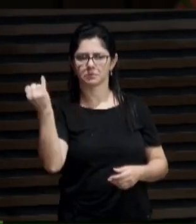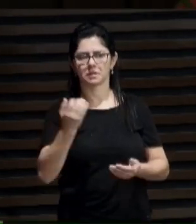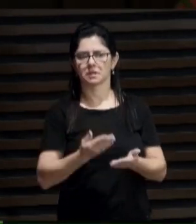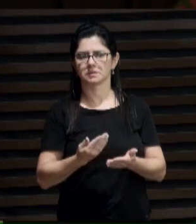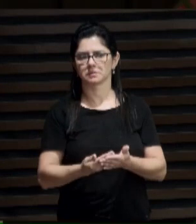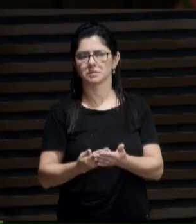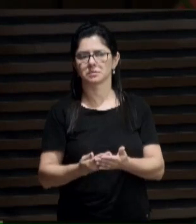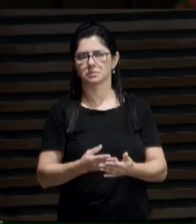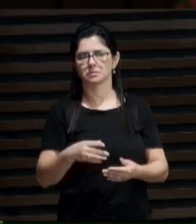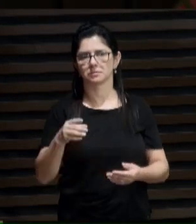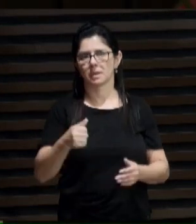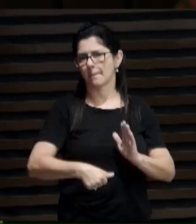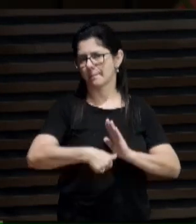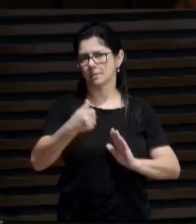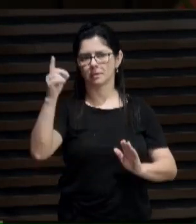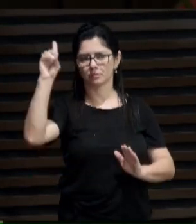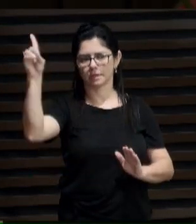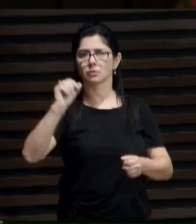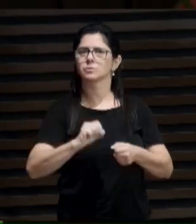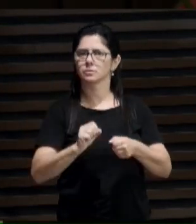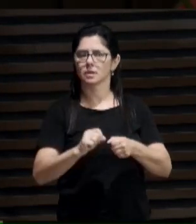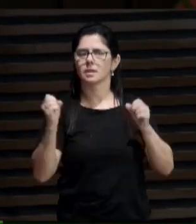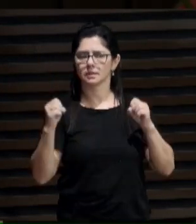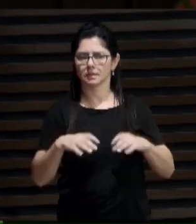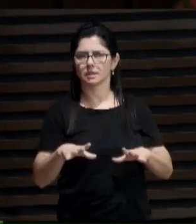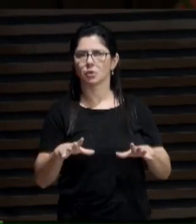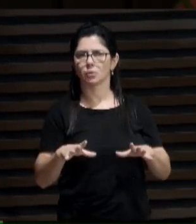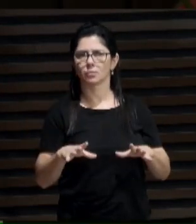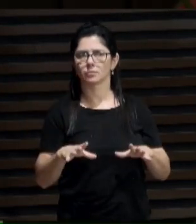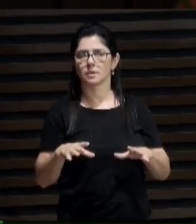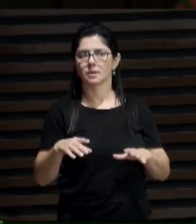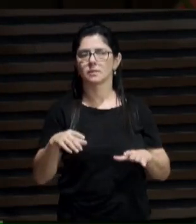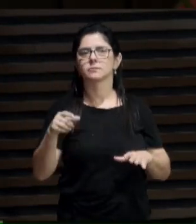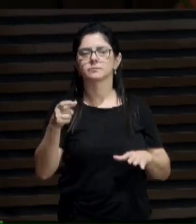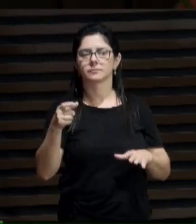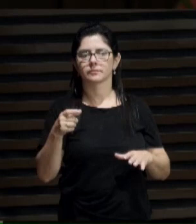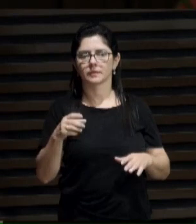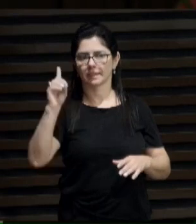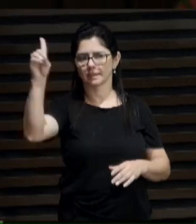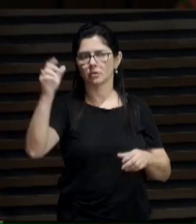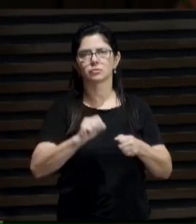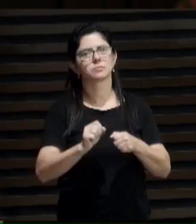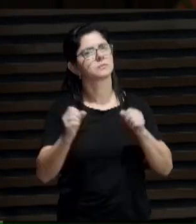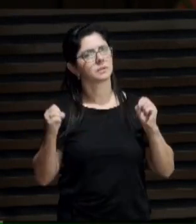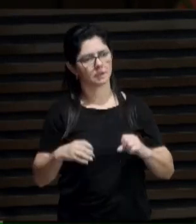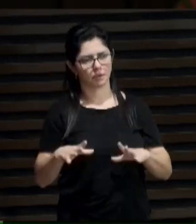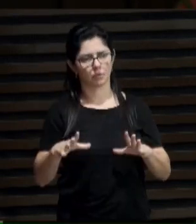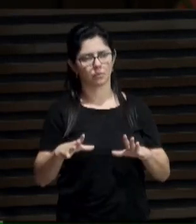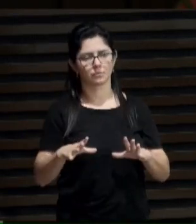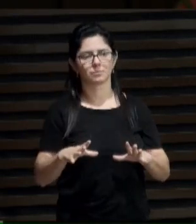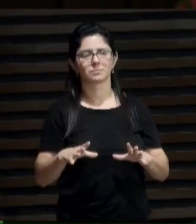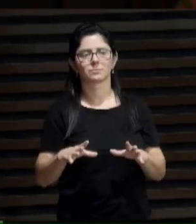que Deus, Ele criou, preste atenção nisso, Deus criou o